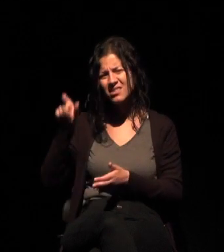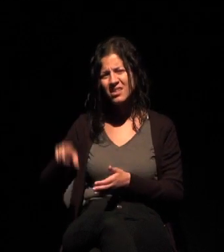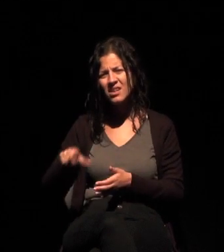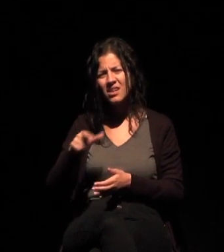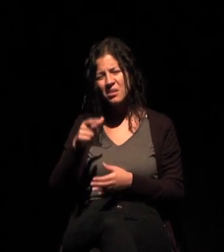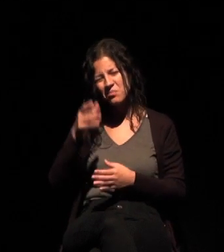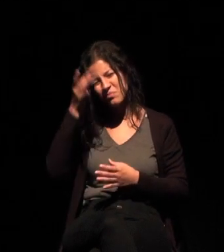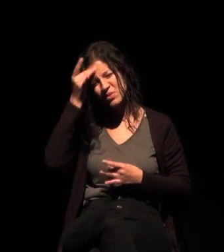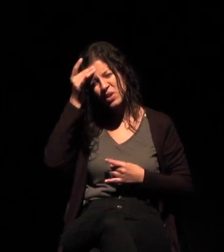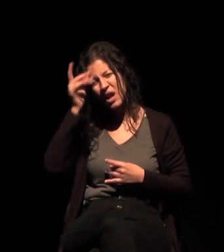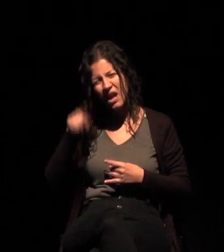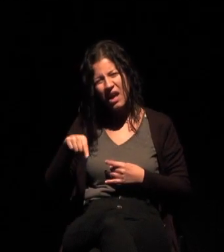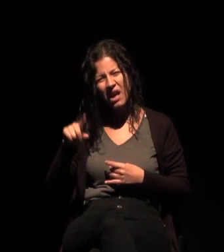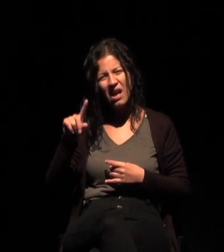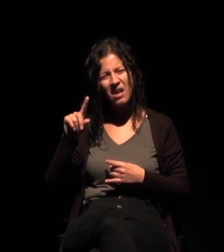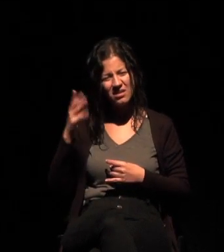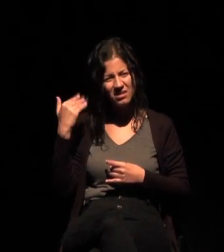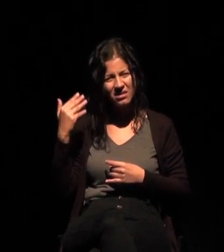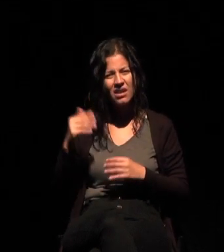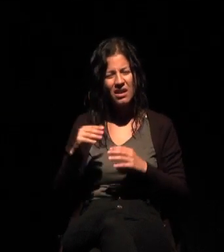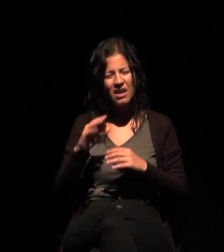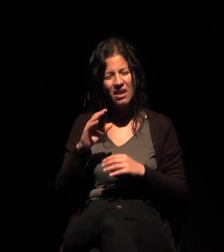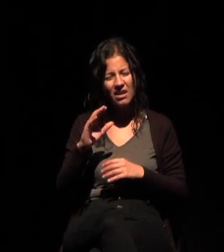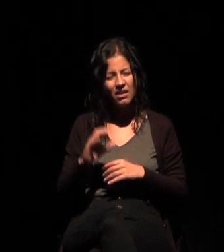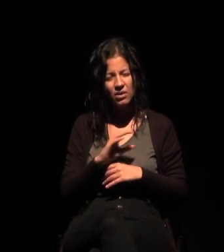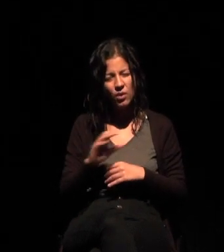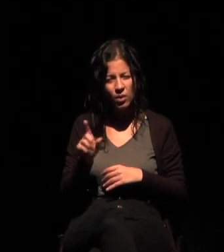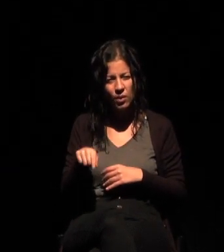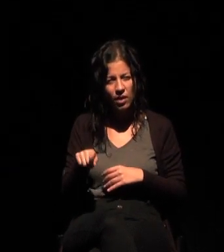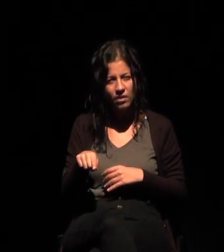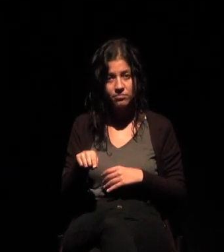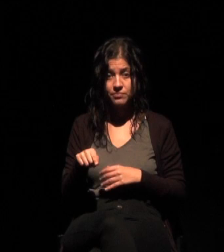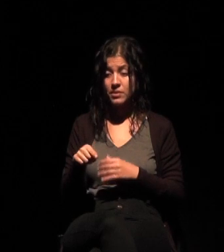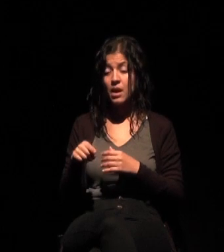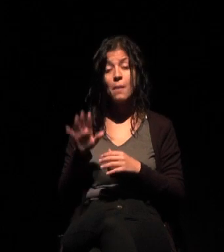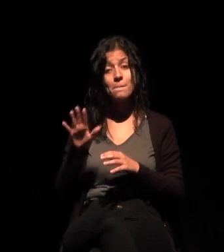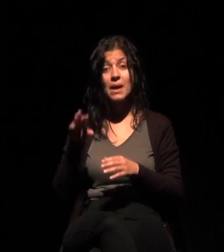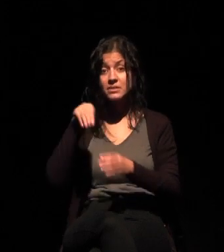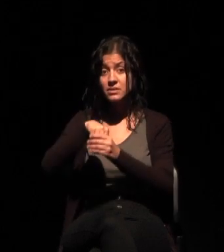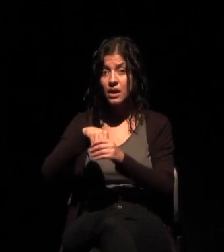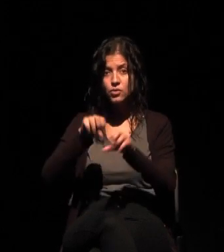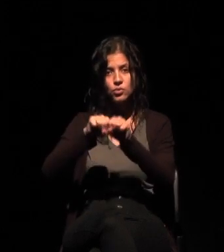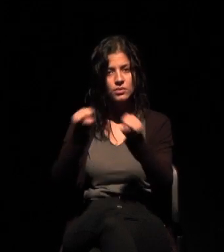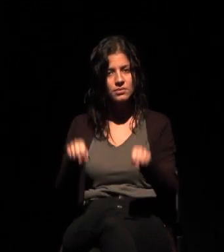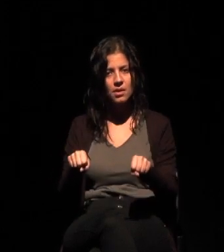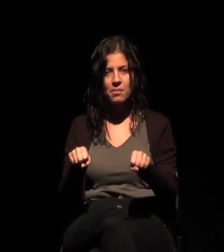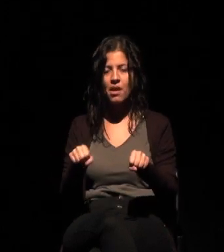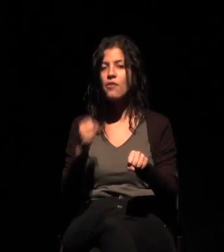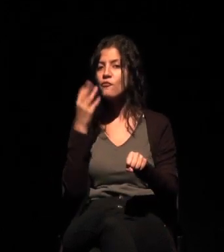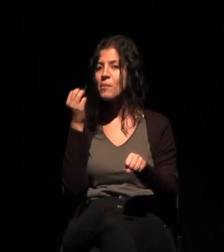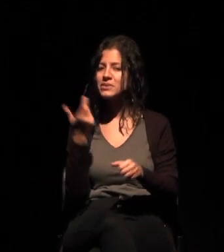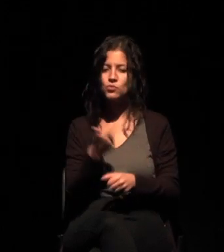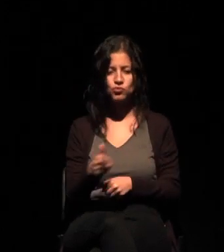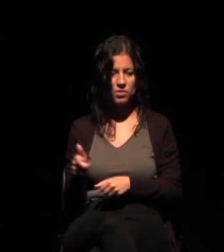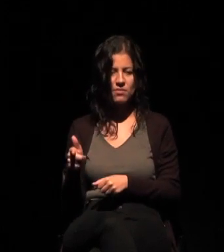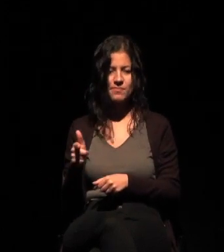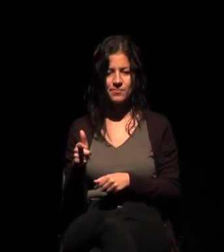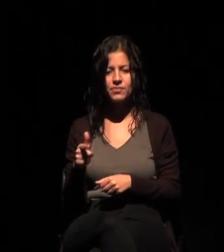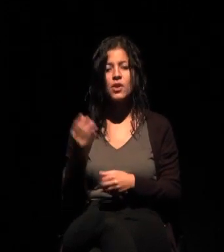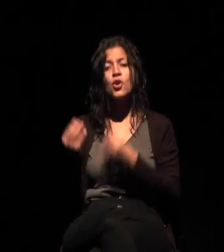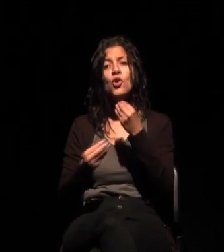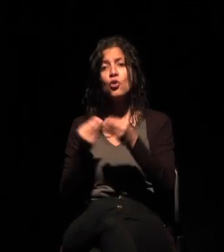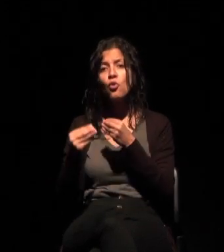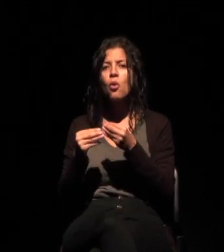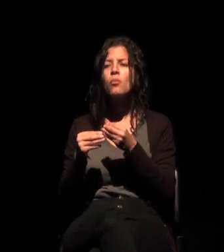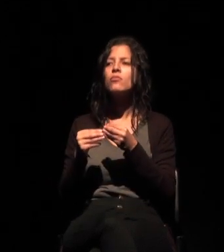questão você não sabe não está na base de fato não está na base dos melhores sistemas que fazem esse tipo de descoberta de conhecimento